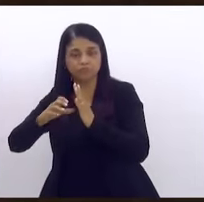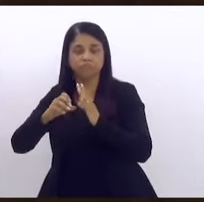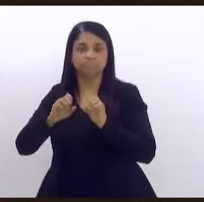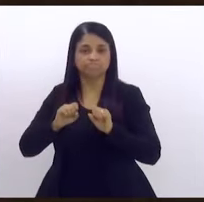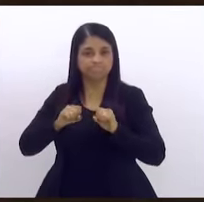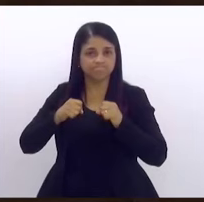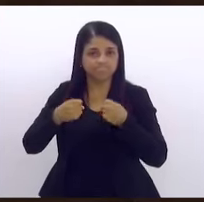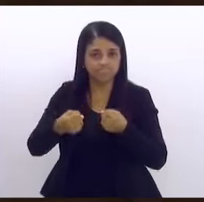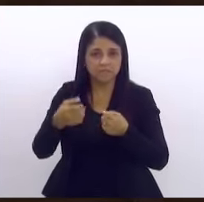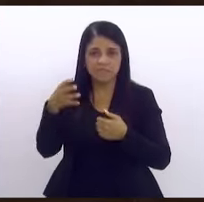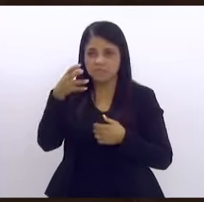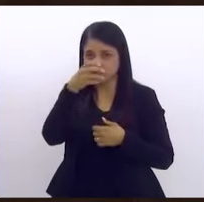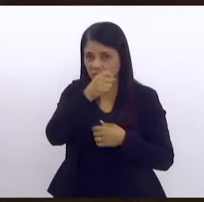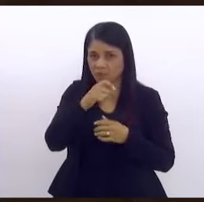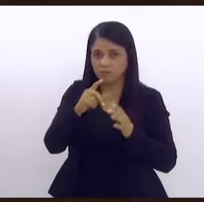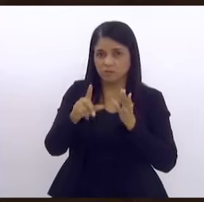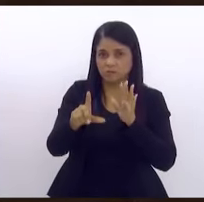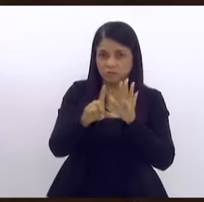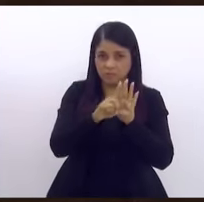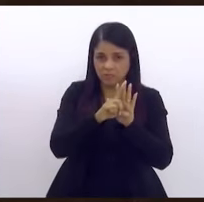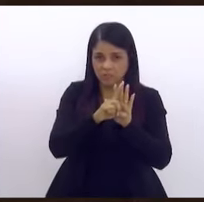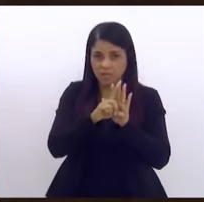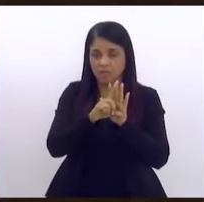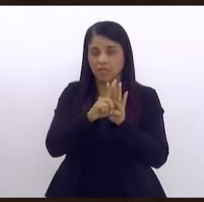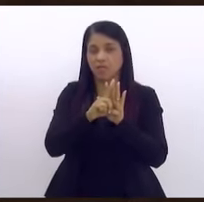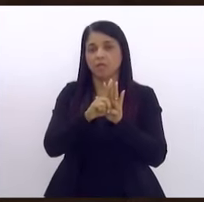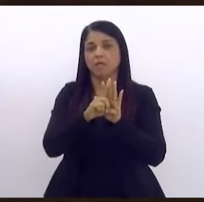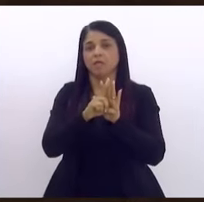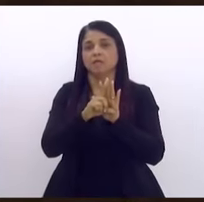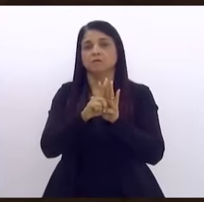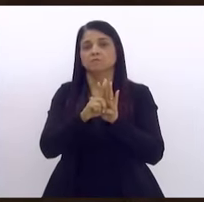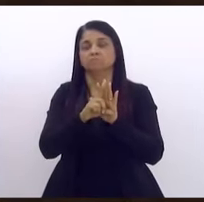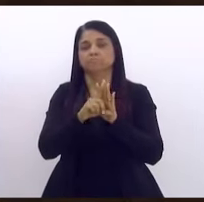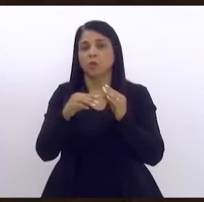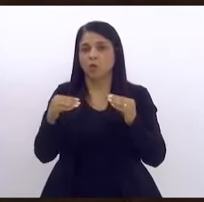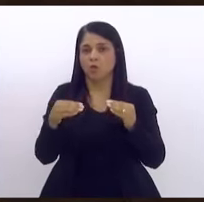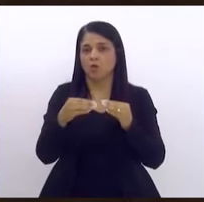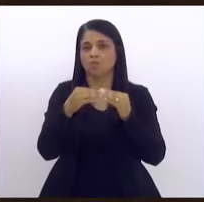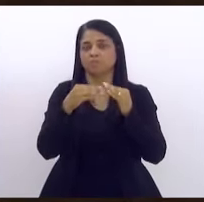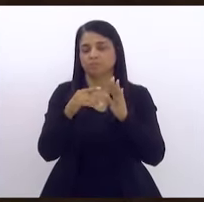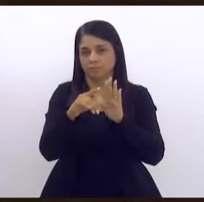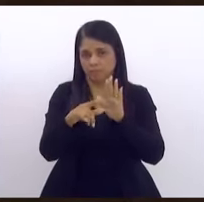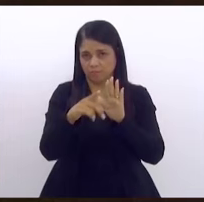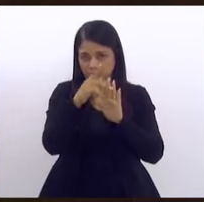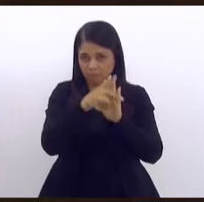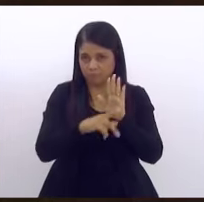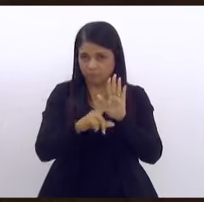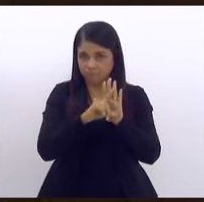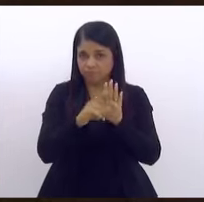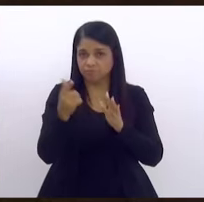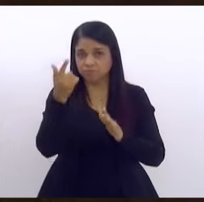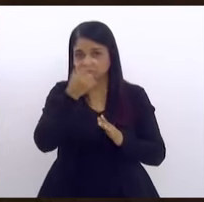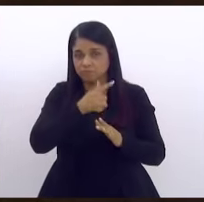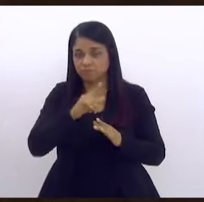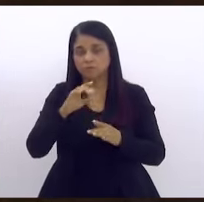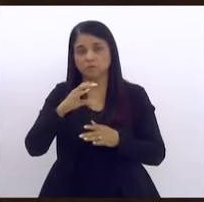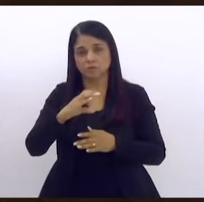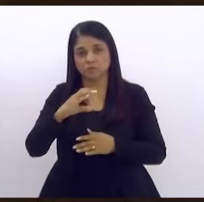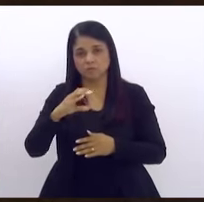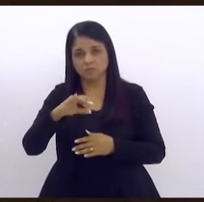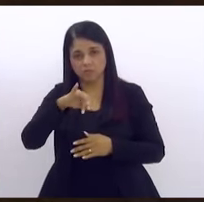tentando salvar algumas das leis que iriam à revocação nesse projeto, nós arrumamos uma forma na CCJ